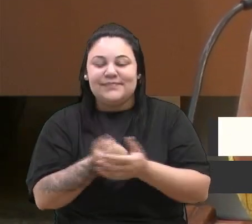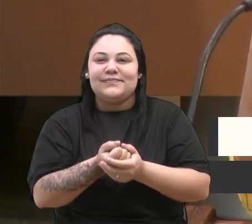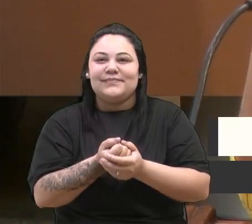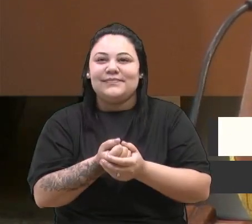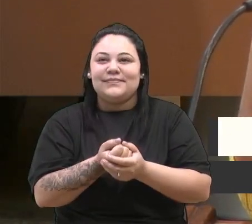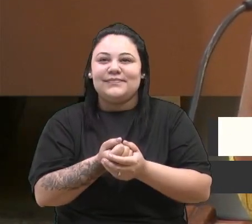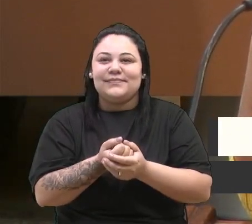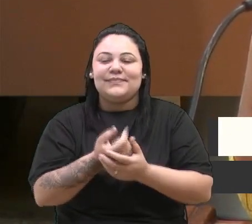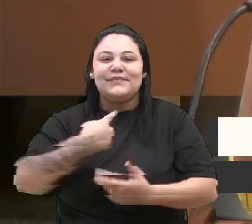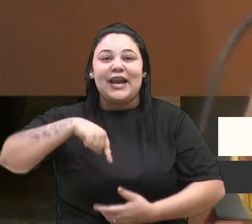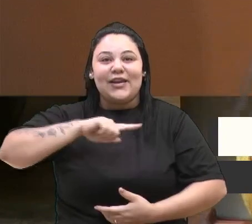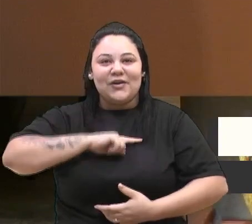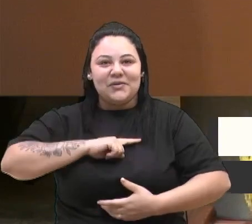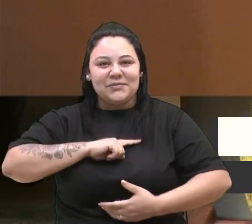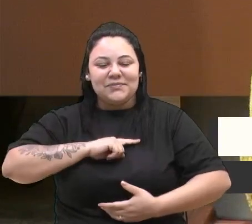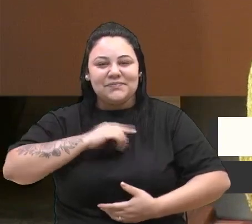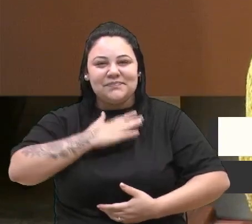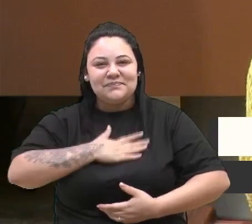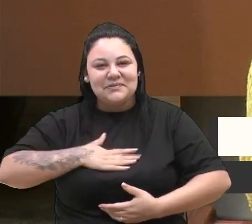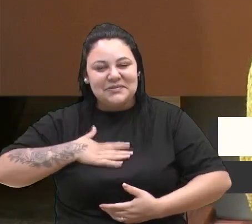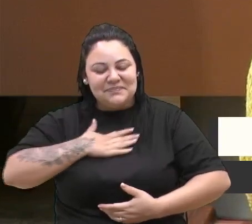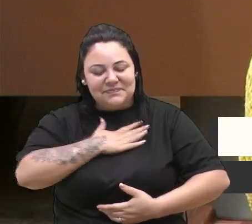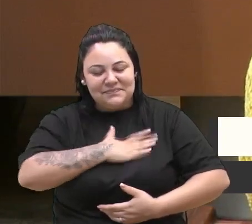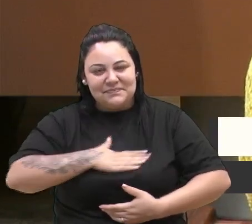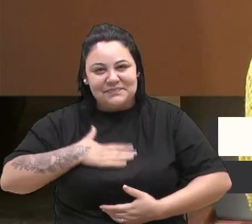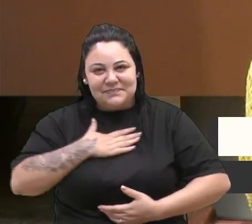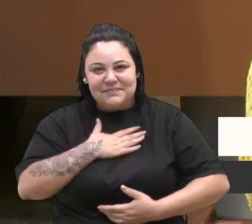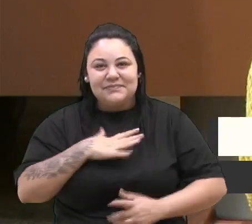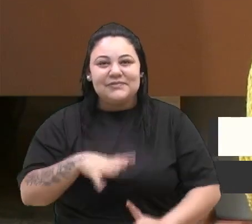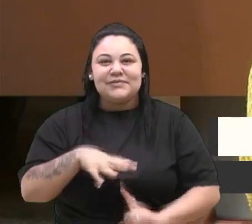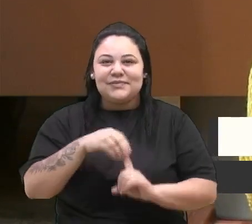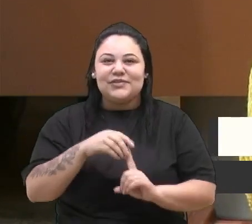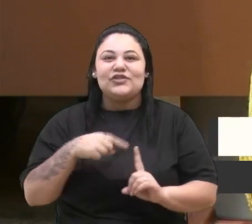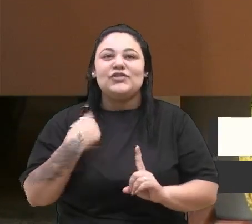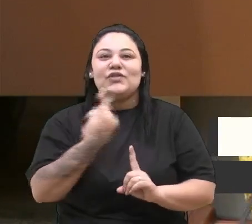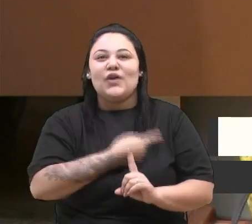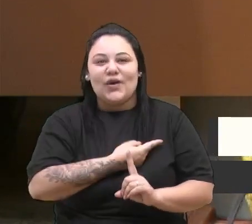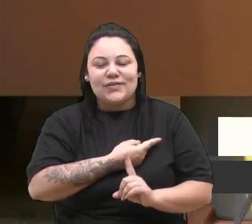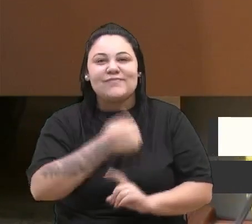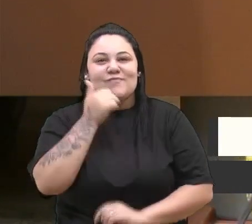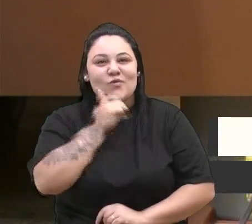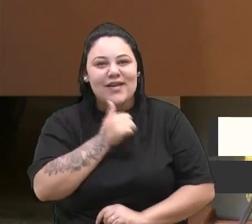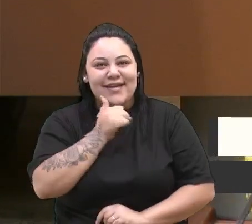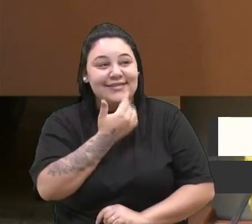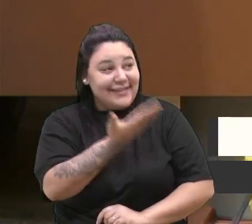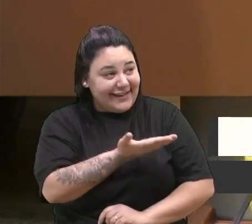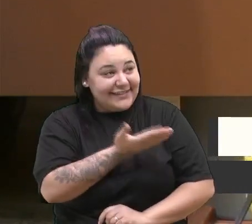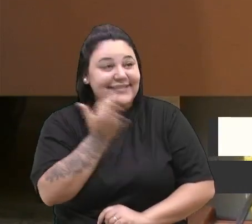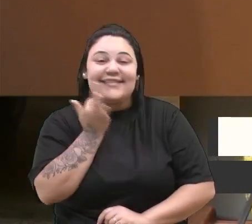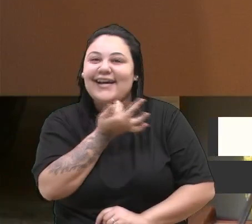honra, inclusive nós mulheres, né, Tati, Marisol,